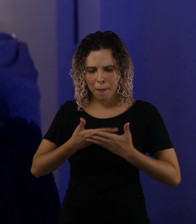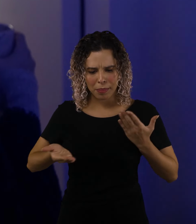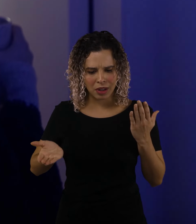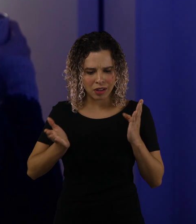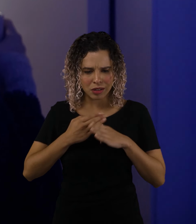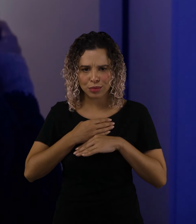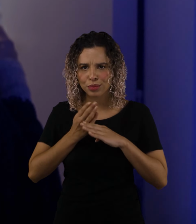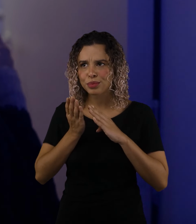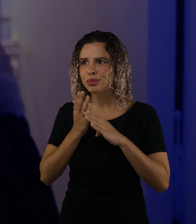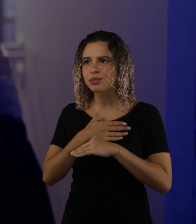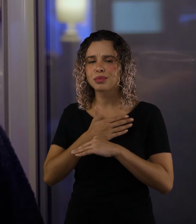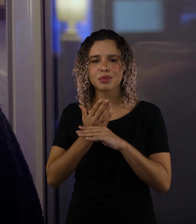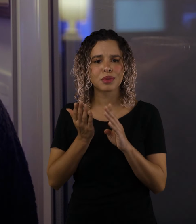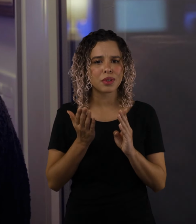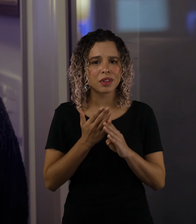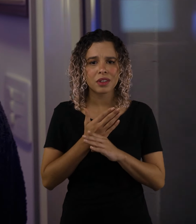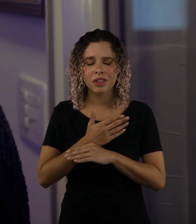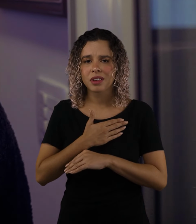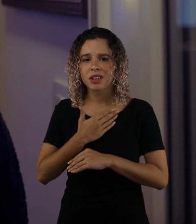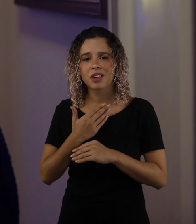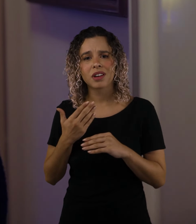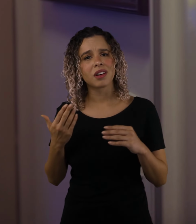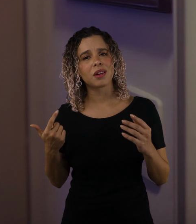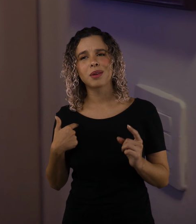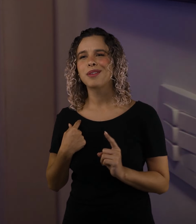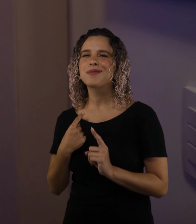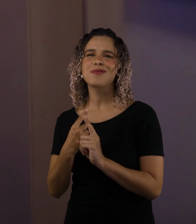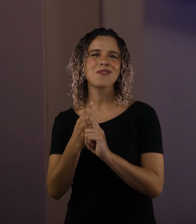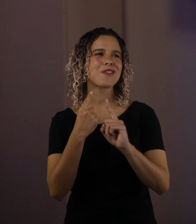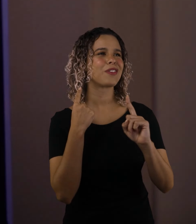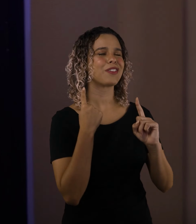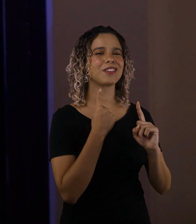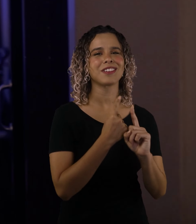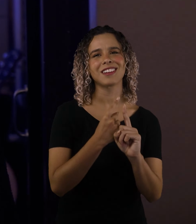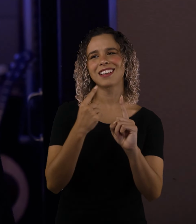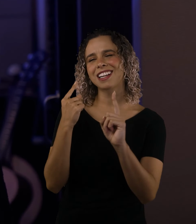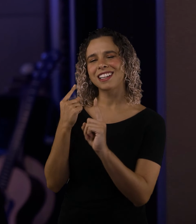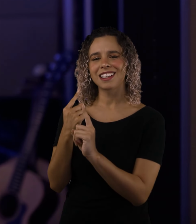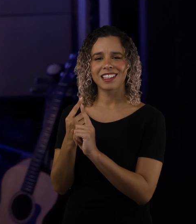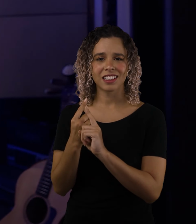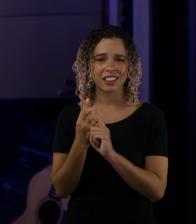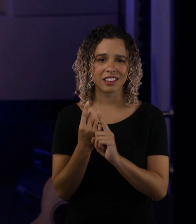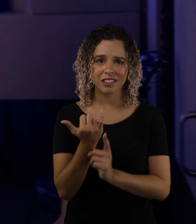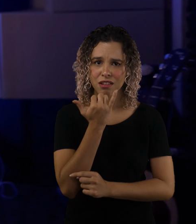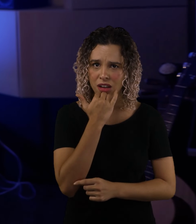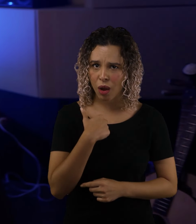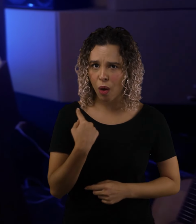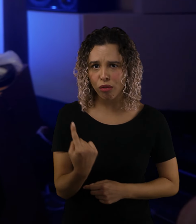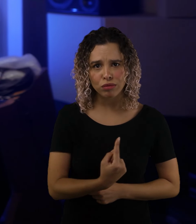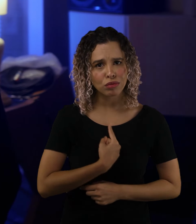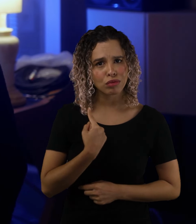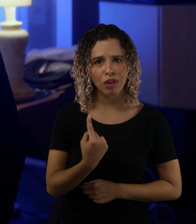myself. Passo por um corredor. Everything I have found here, I've not found